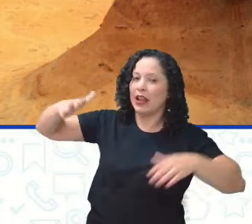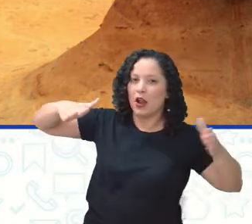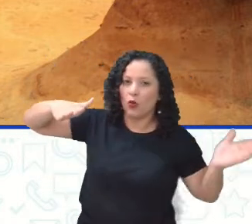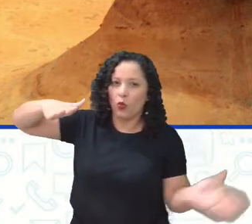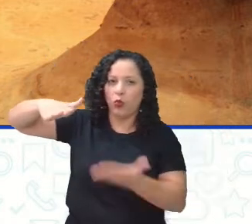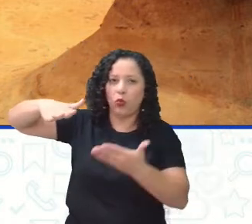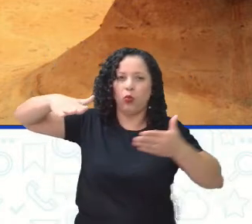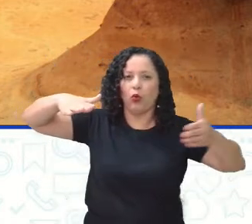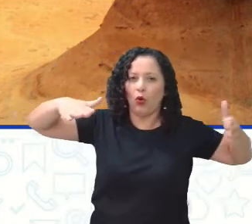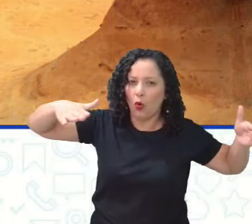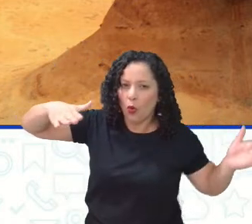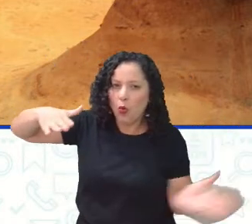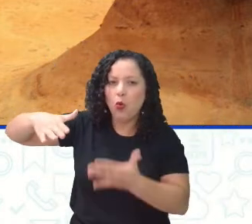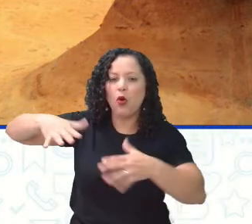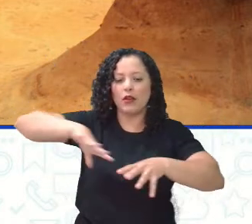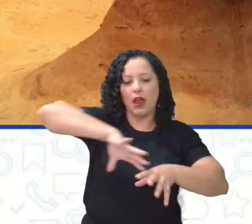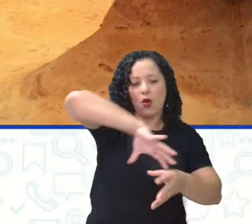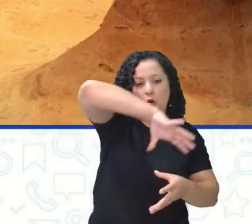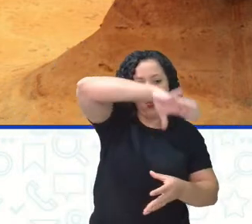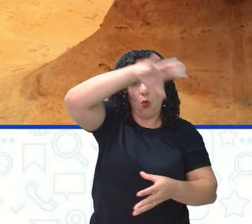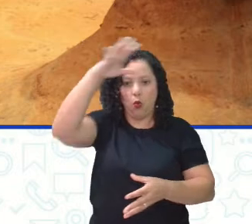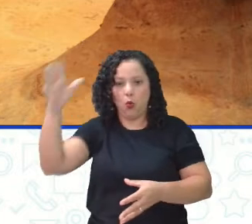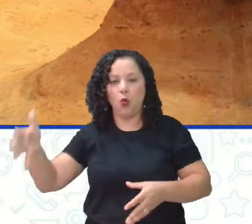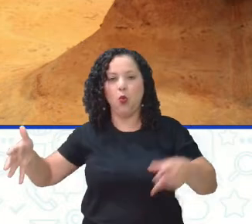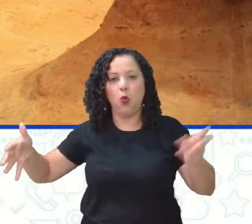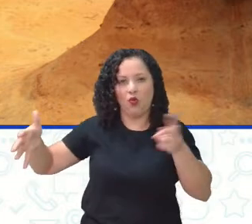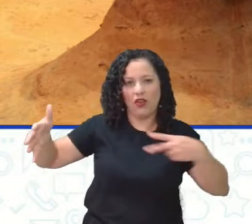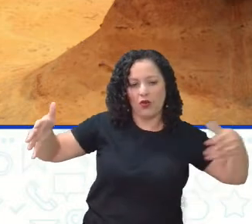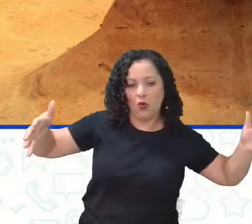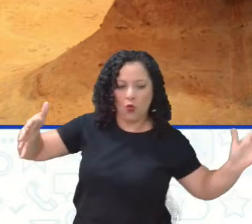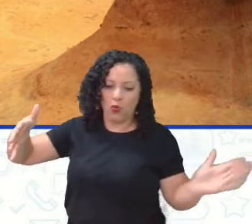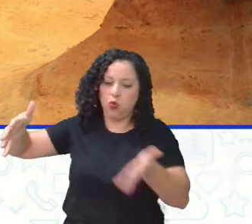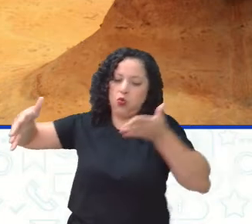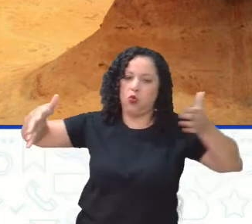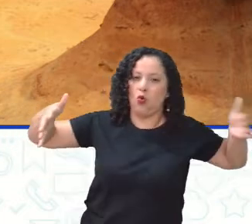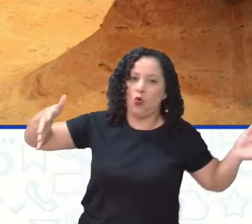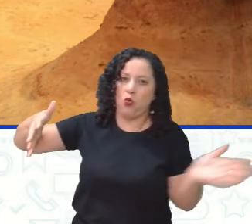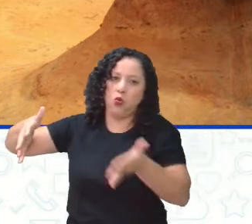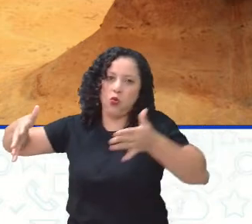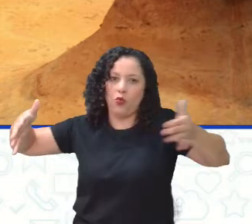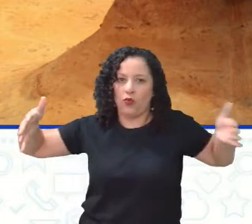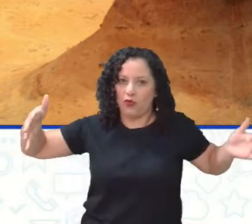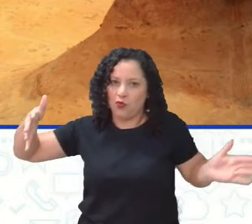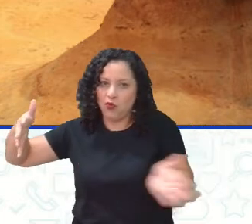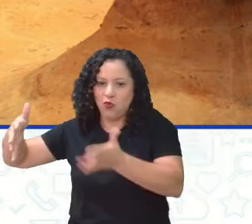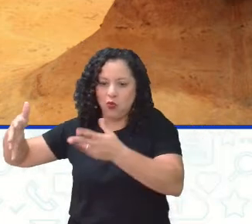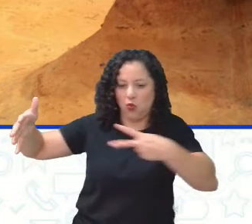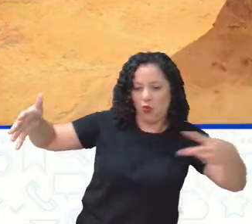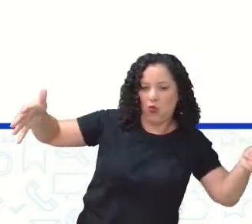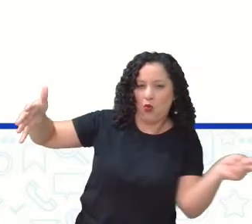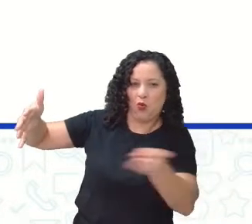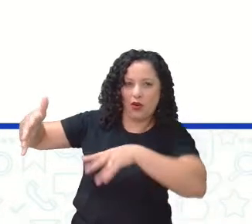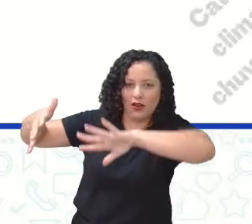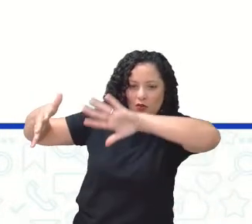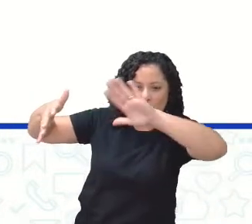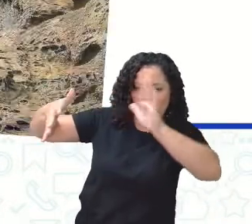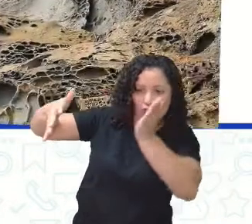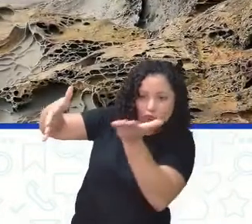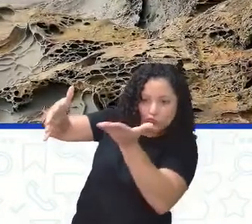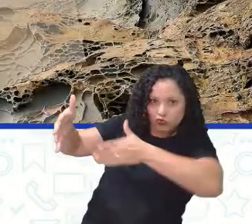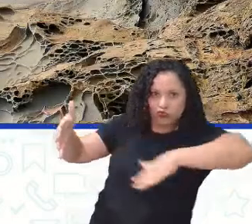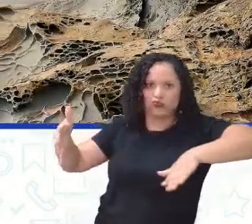aquele contato lá, ó, batendo, desgastando aquele relevo, beleza? Aí, Débora, também pode acontecer o quê?